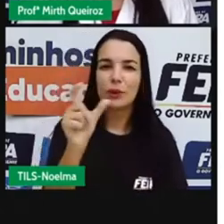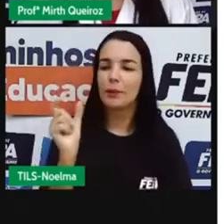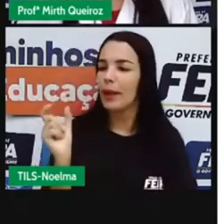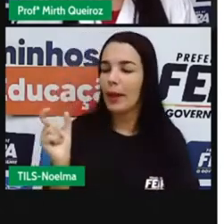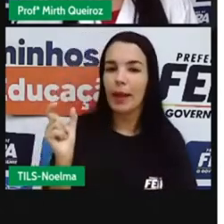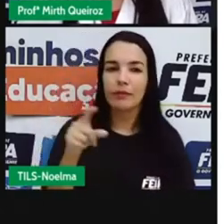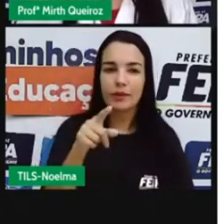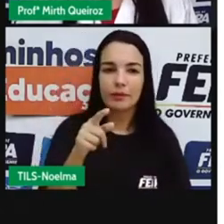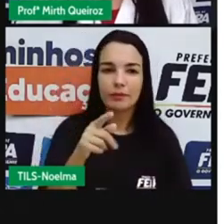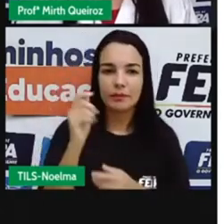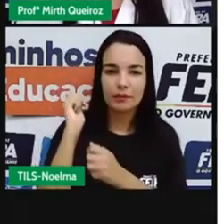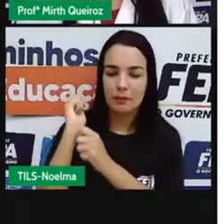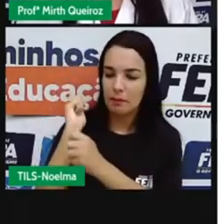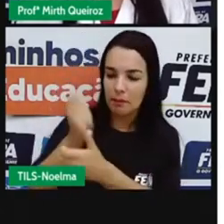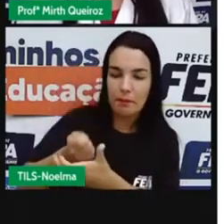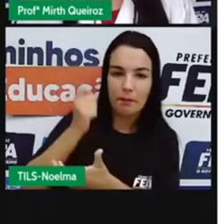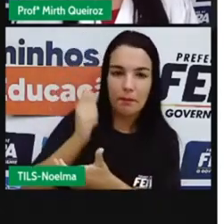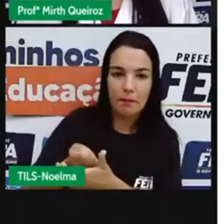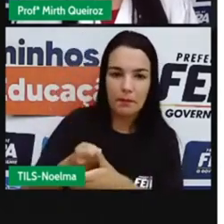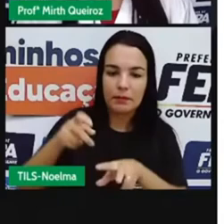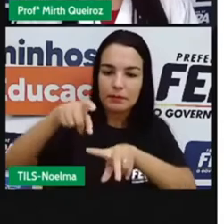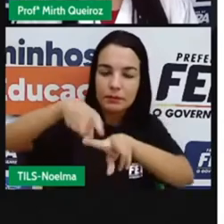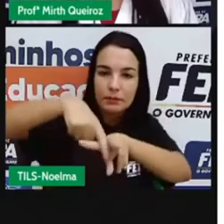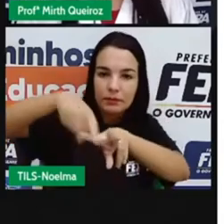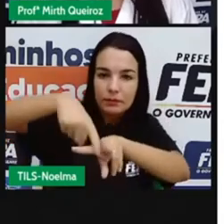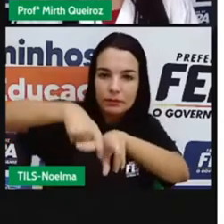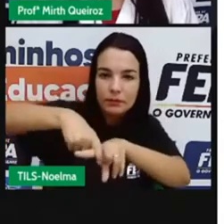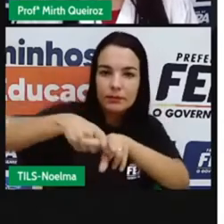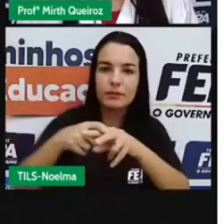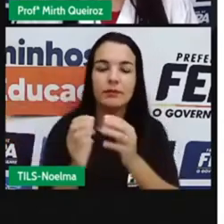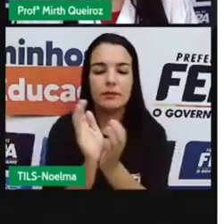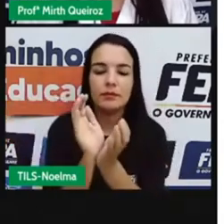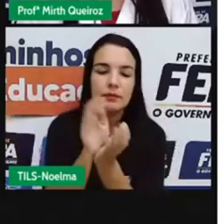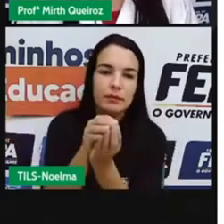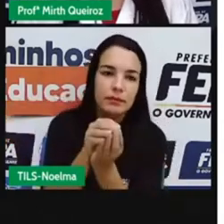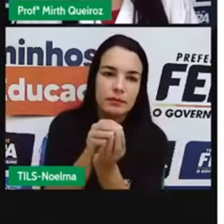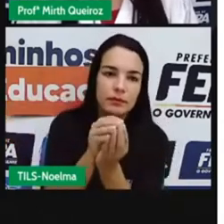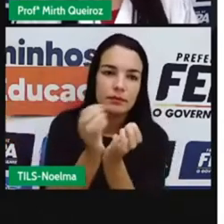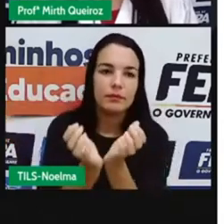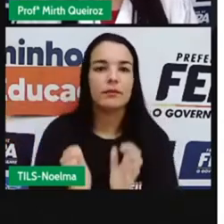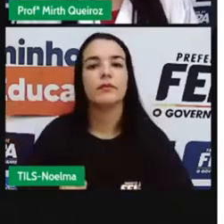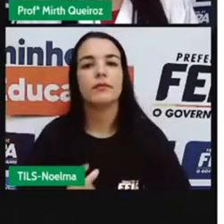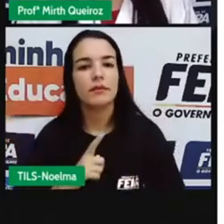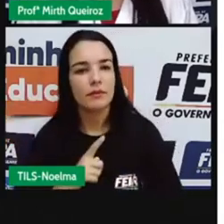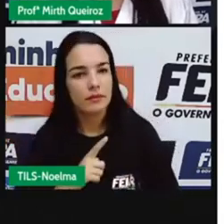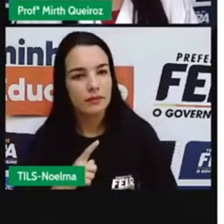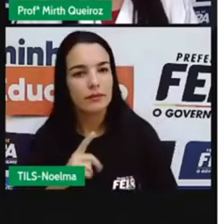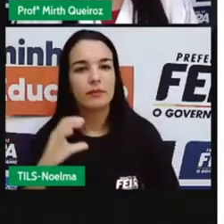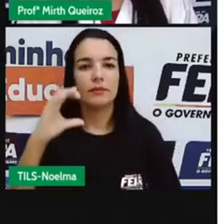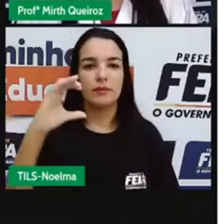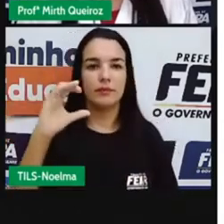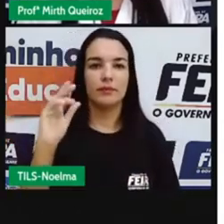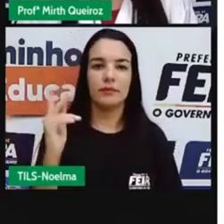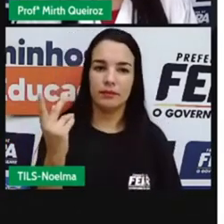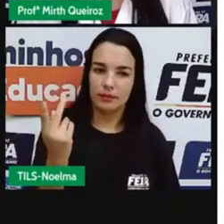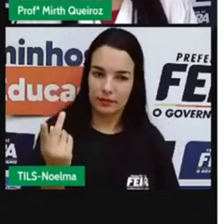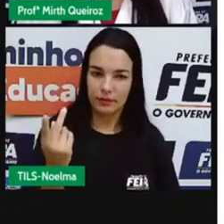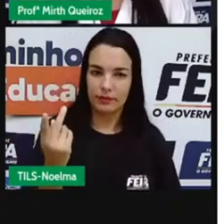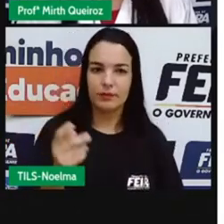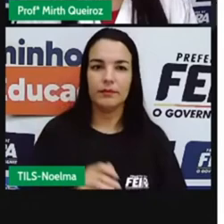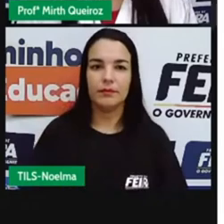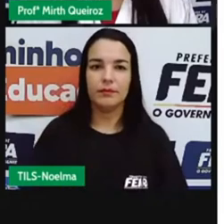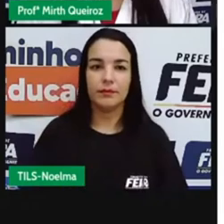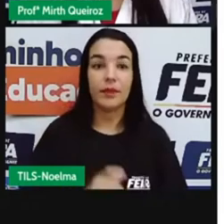Outras palavras, machado, chinelo, concha, também apresentam o dígrafo